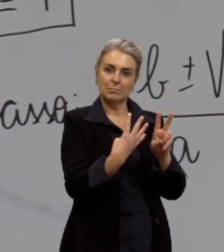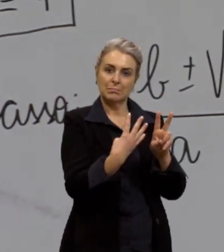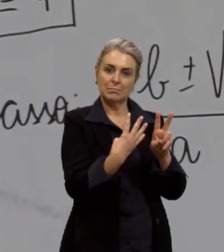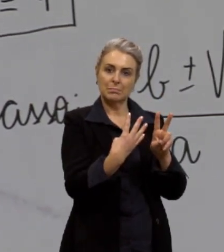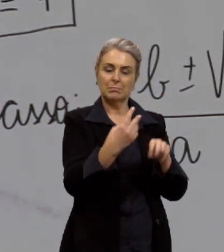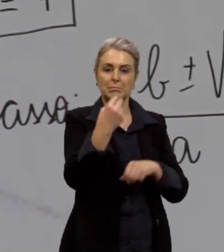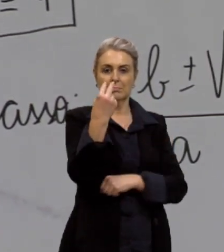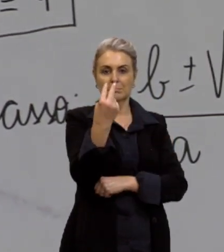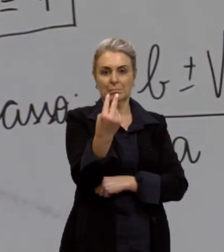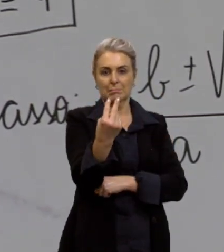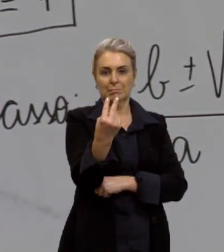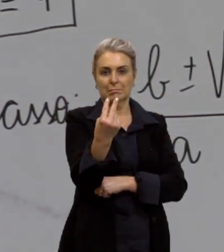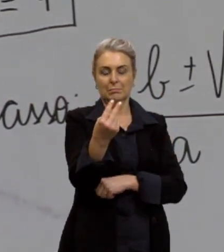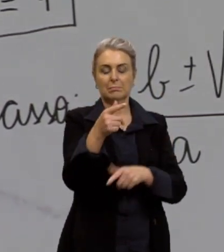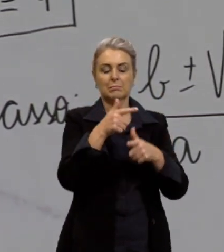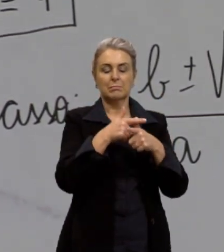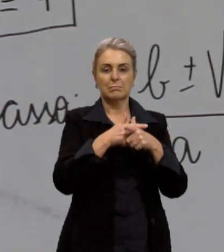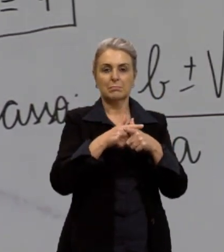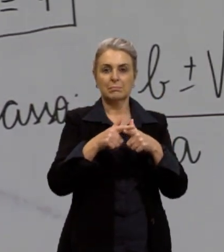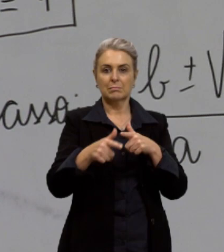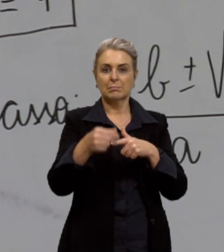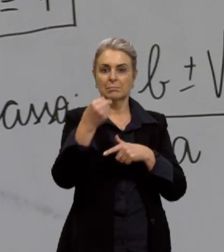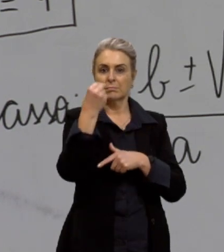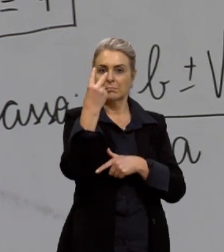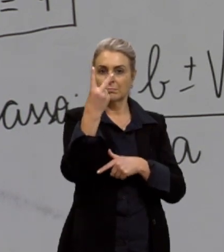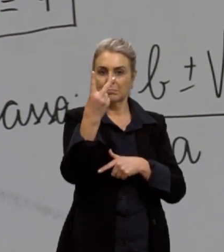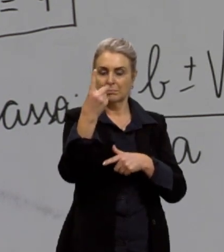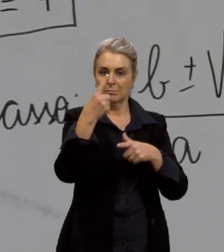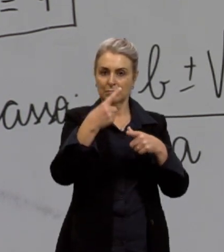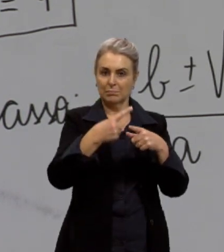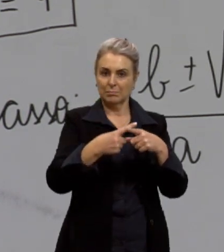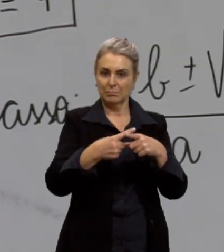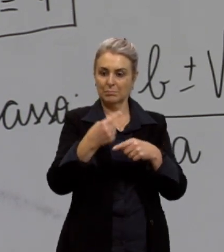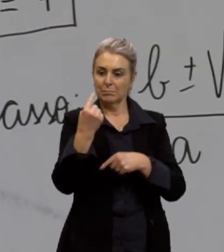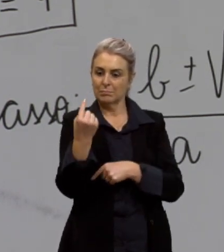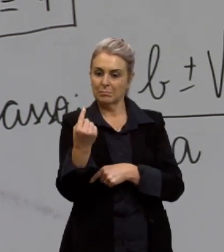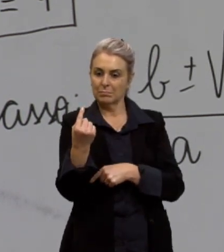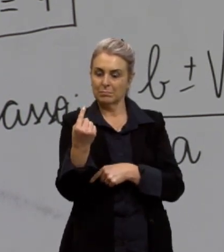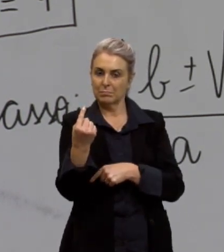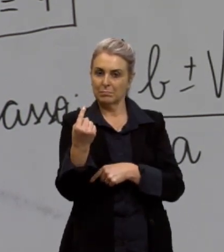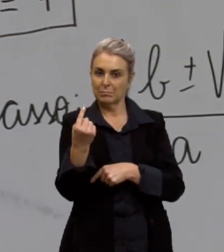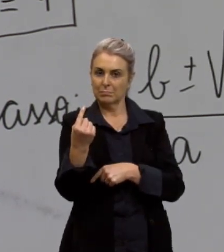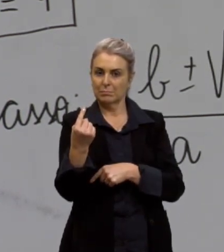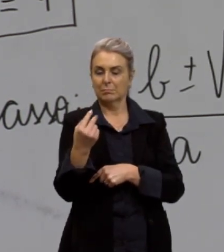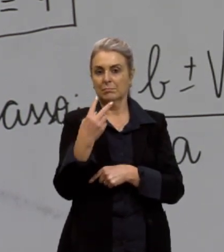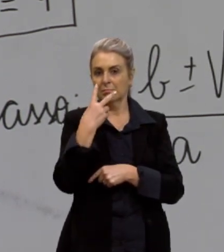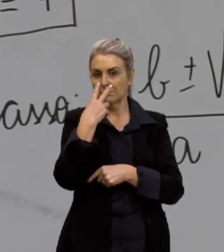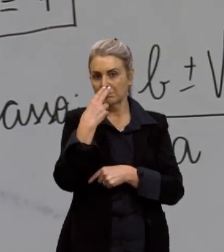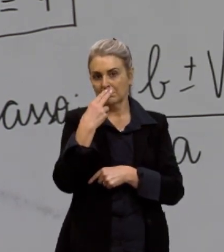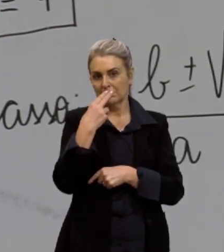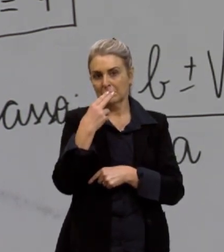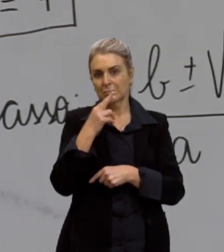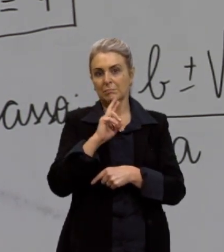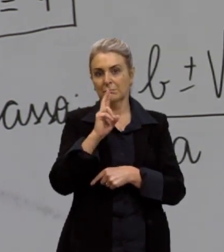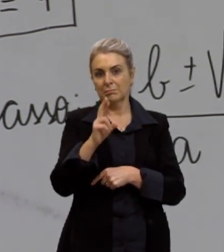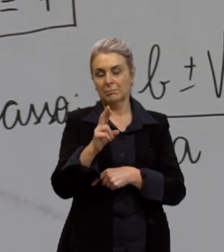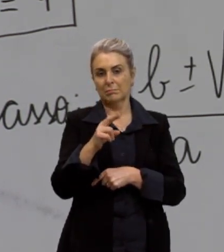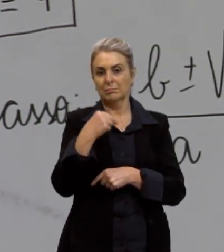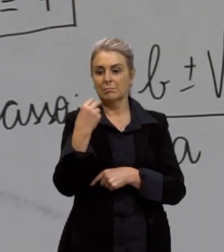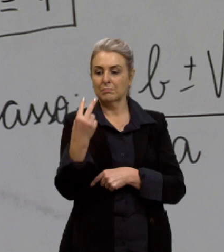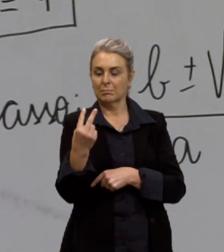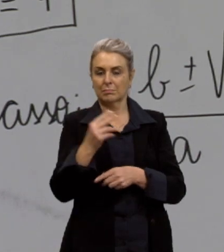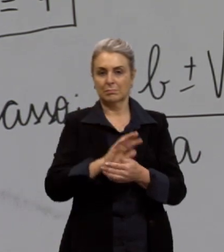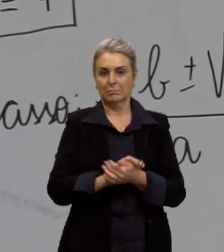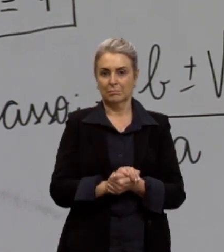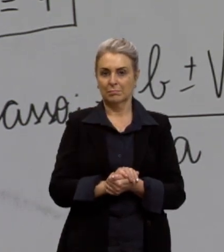2, dividido por 2 vezes 1, que é 2. Daqui nós fazemos o